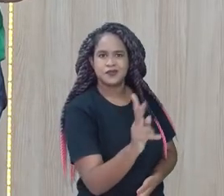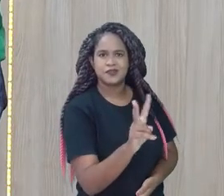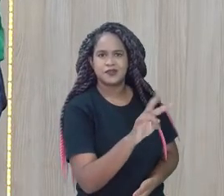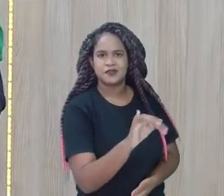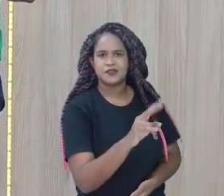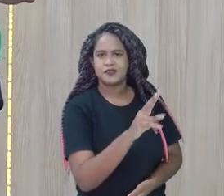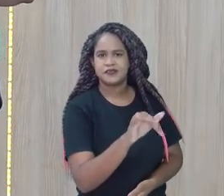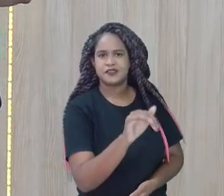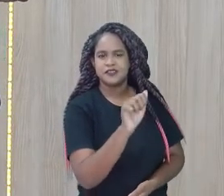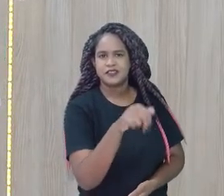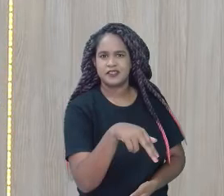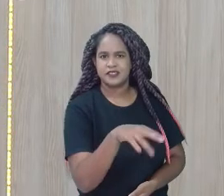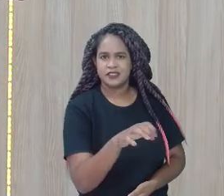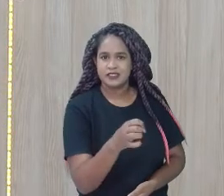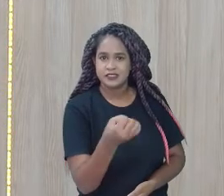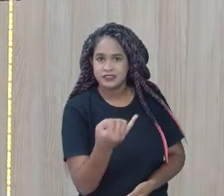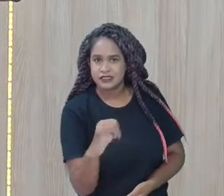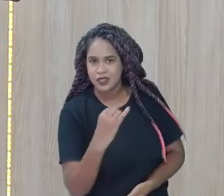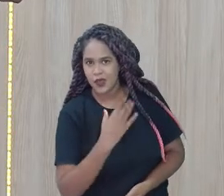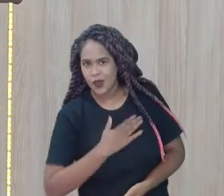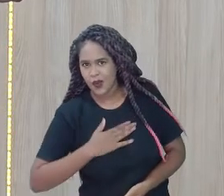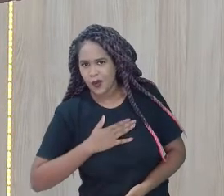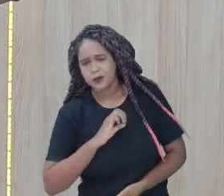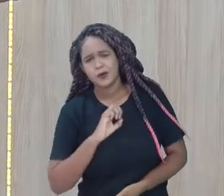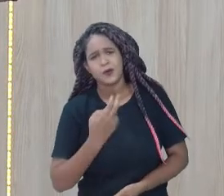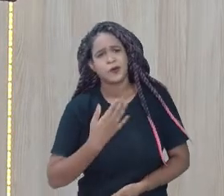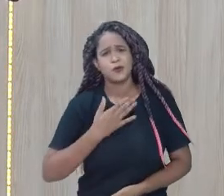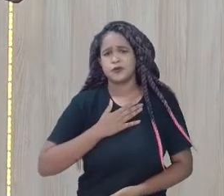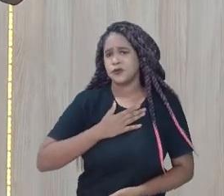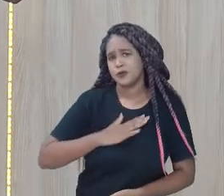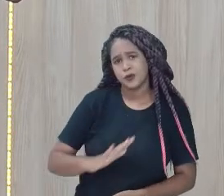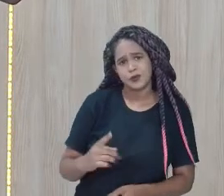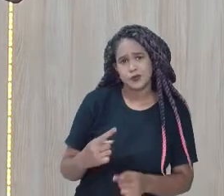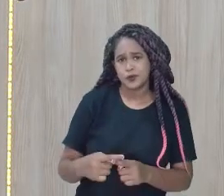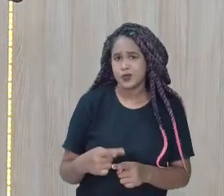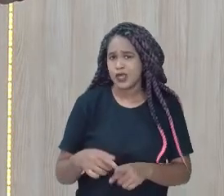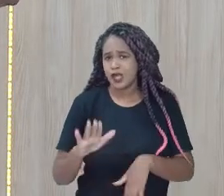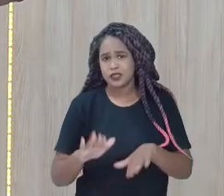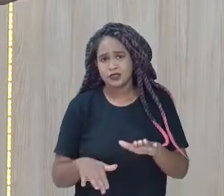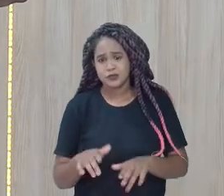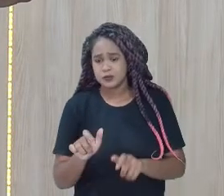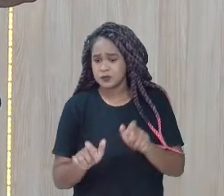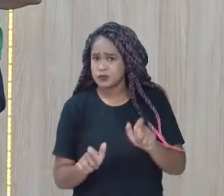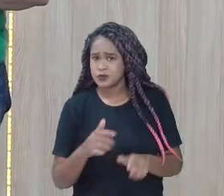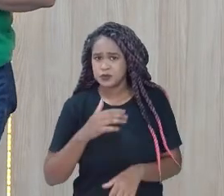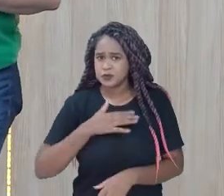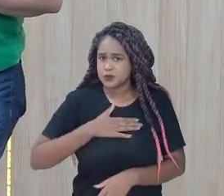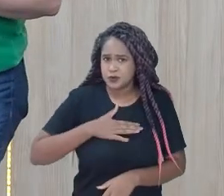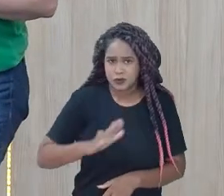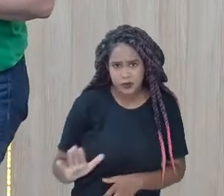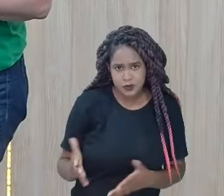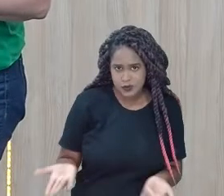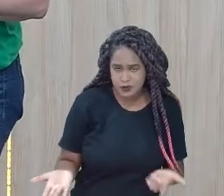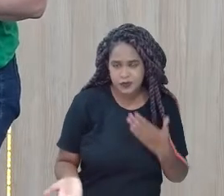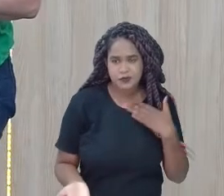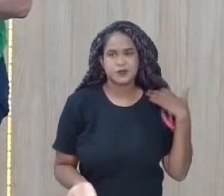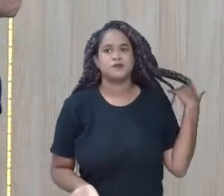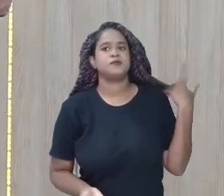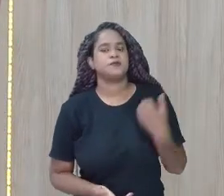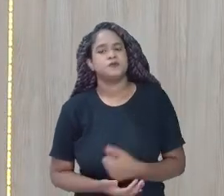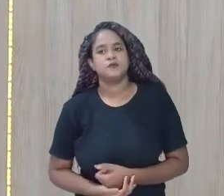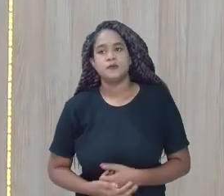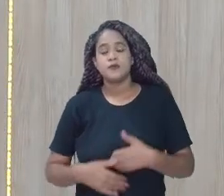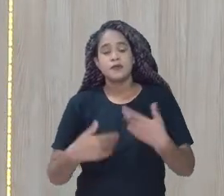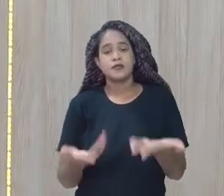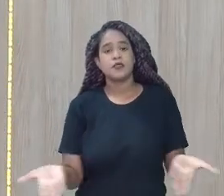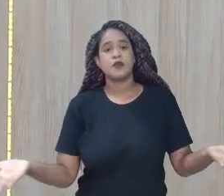aí fala com ela se vocês gostam ou não, porque nem todo mundo gosta da mesma leitura, não é verdade?